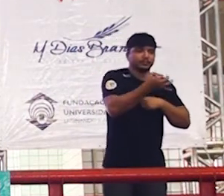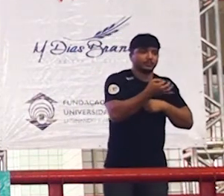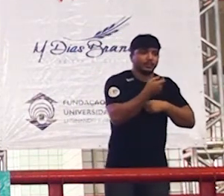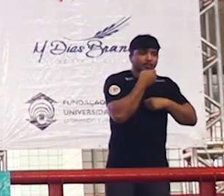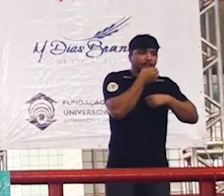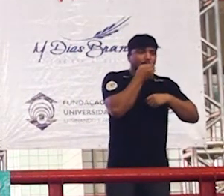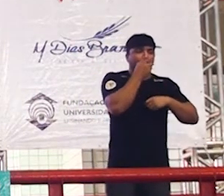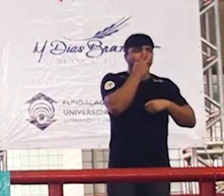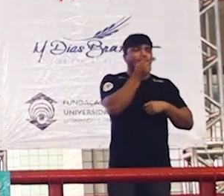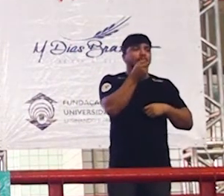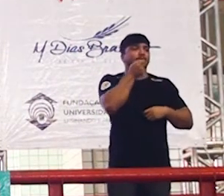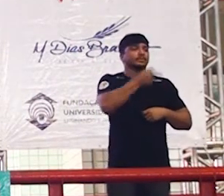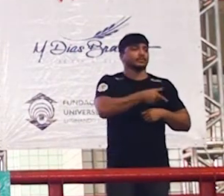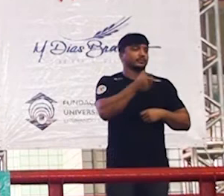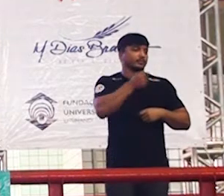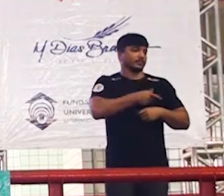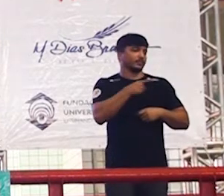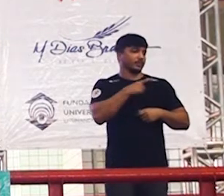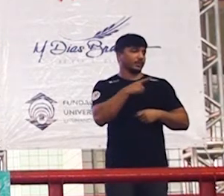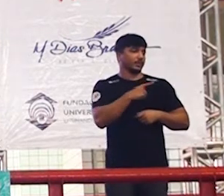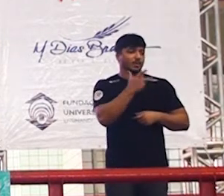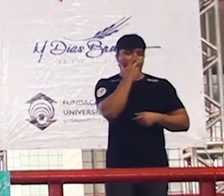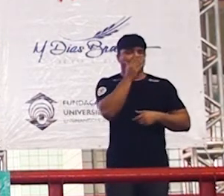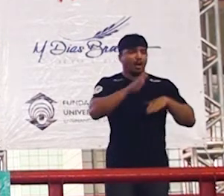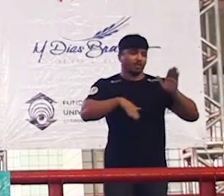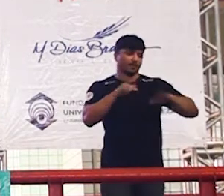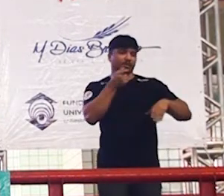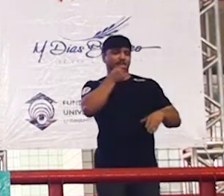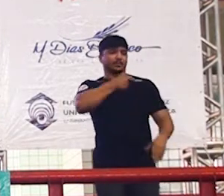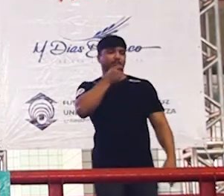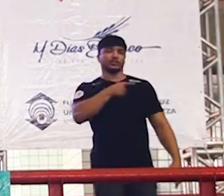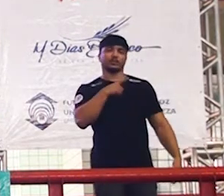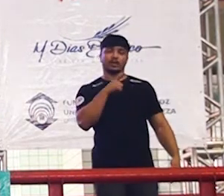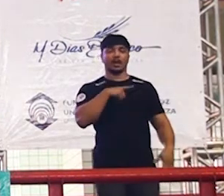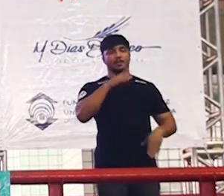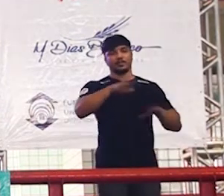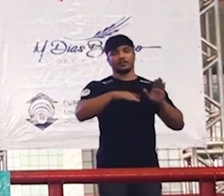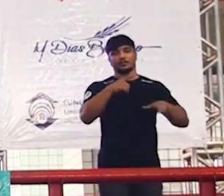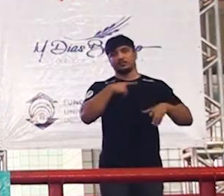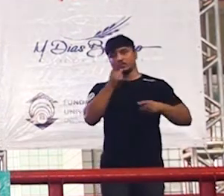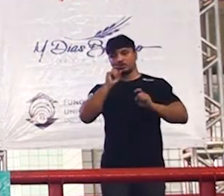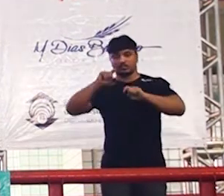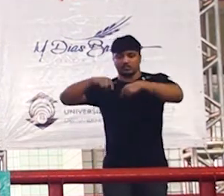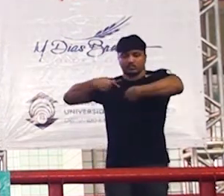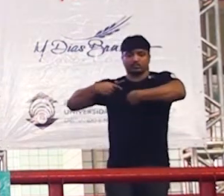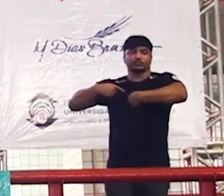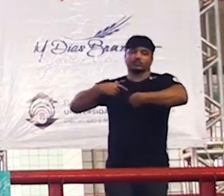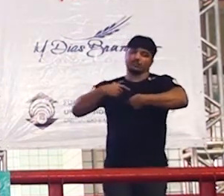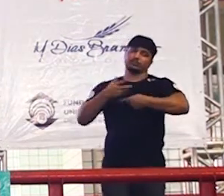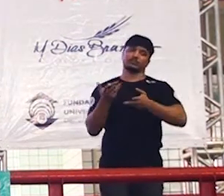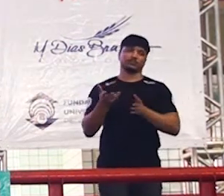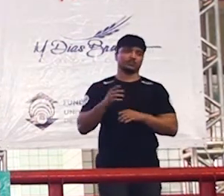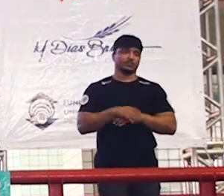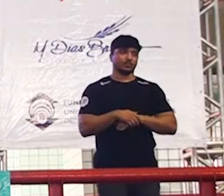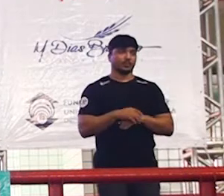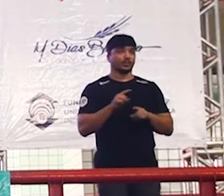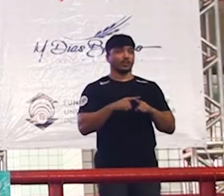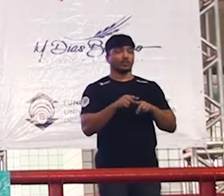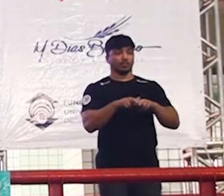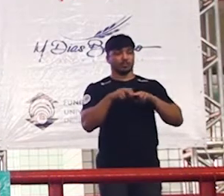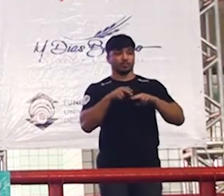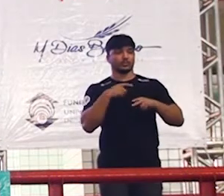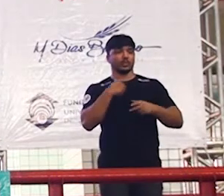a ironia, e a ironia normalmente é engraçada, claro, para quem não é vítima dela. E aí eu